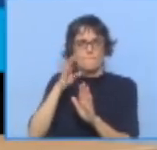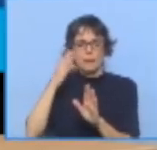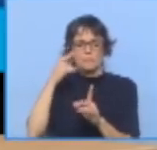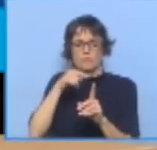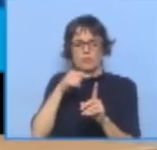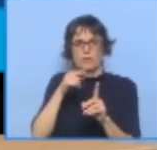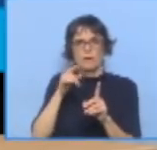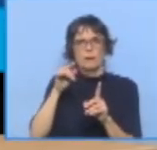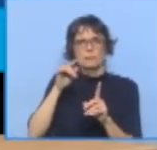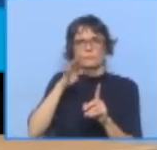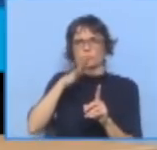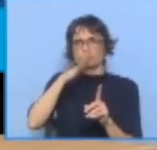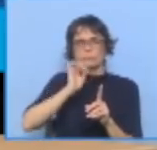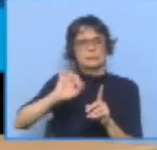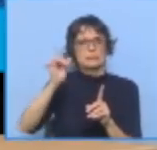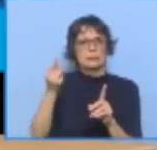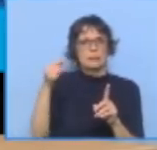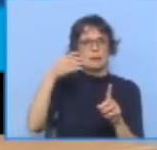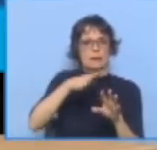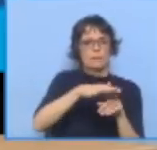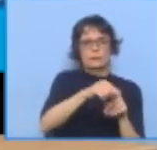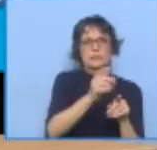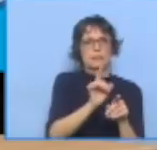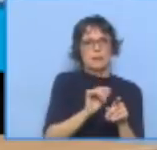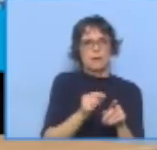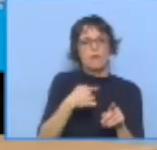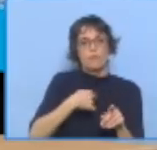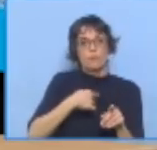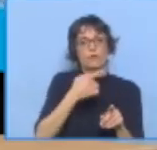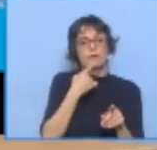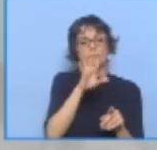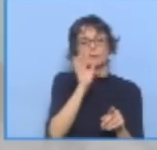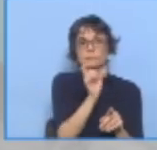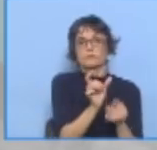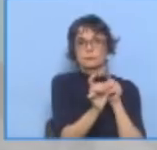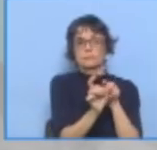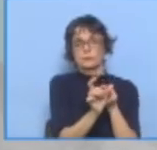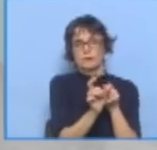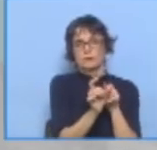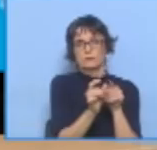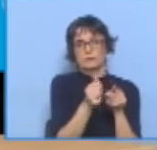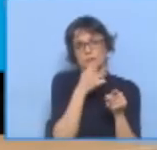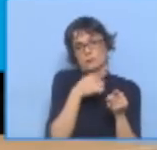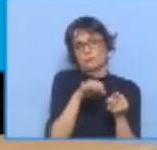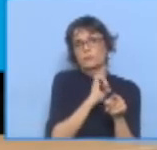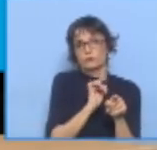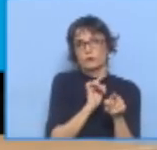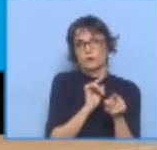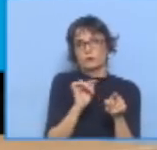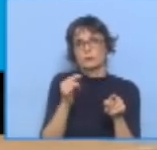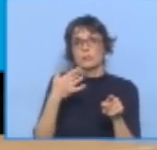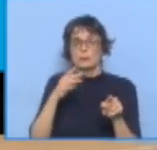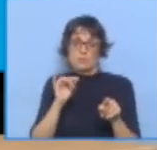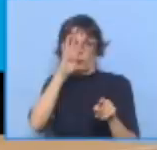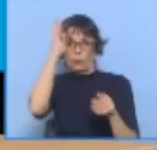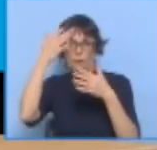guiou na preferência por esse termo. Mas ele dá uma abertura maior aqui. É claro que depois vem coincidir. É claro que o